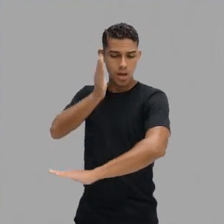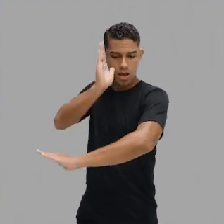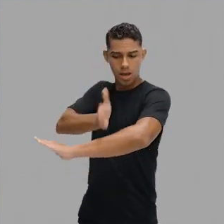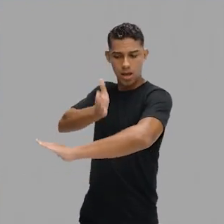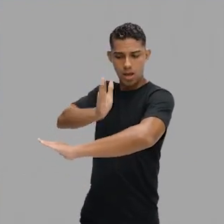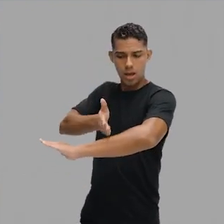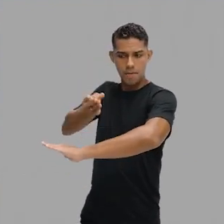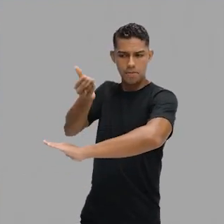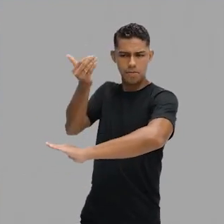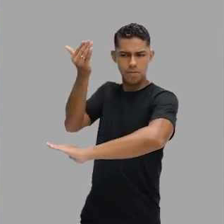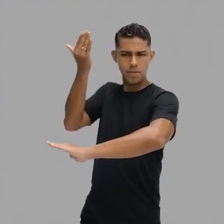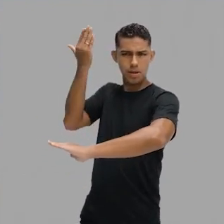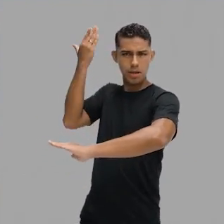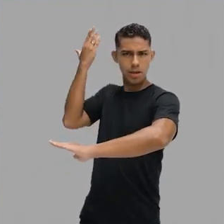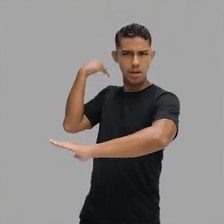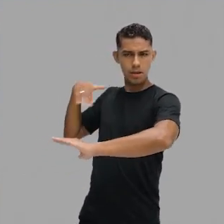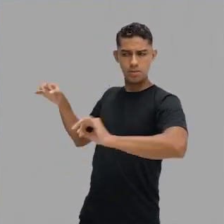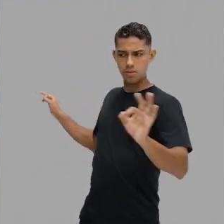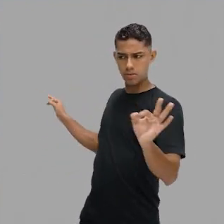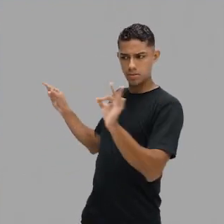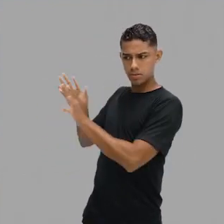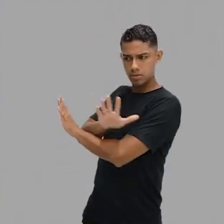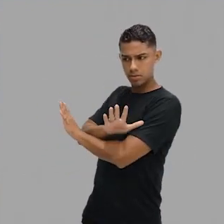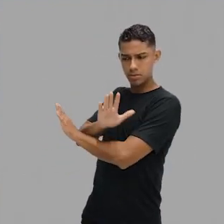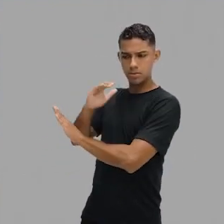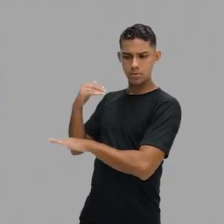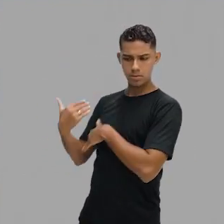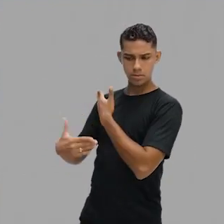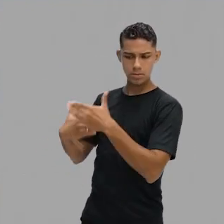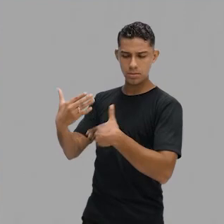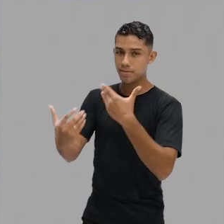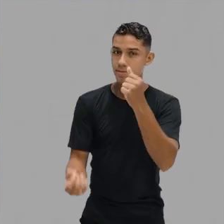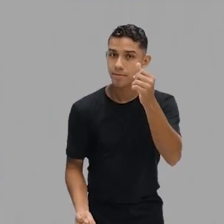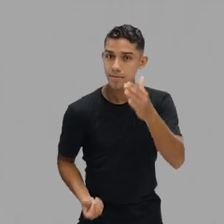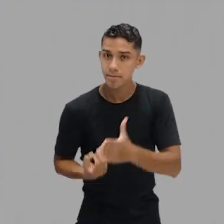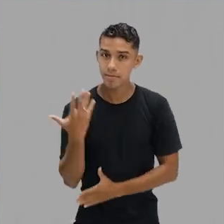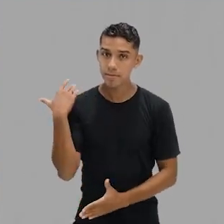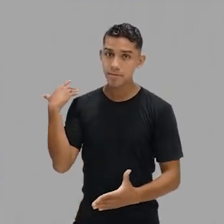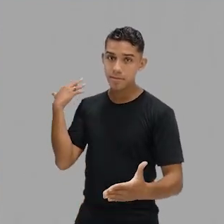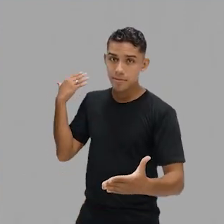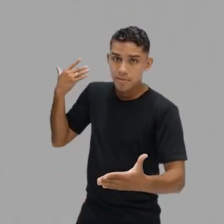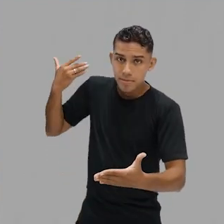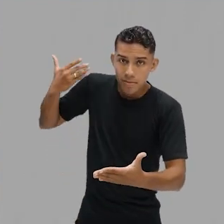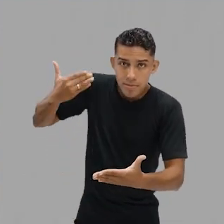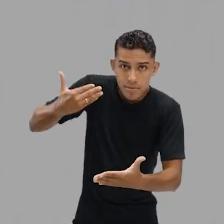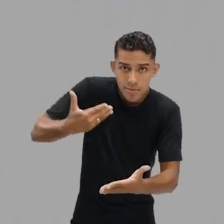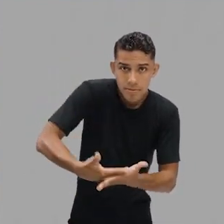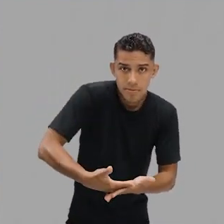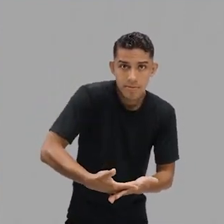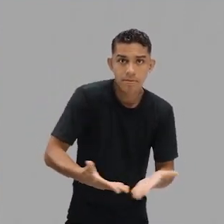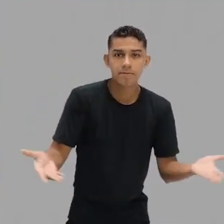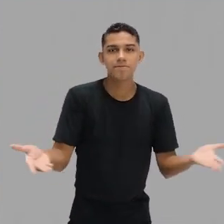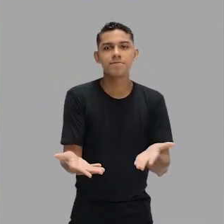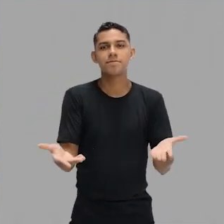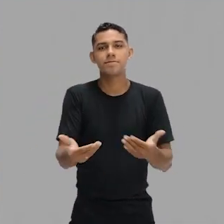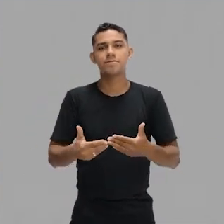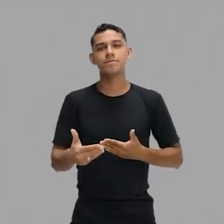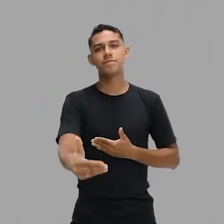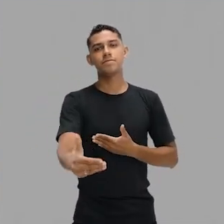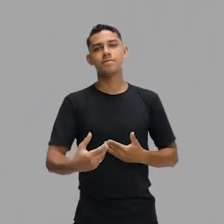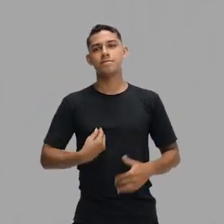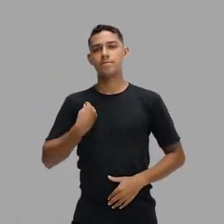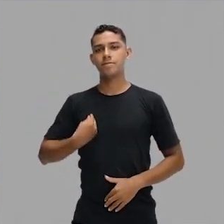democracia, ela desaparece e ela vai ser reelaborada, ela vai renascer, ela vai ressurgir, principalmente referendado pelas